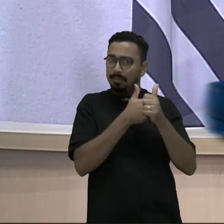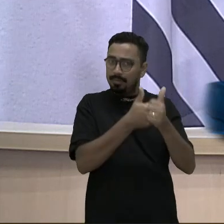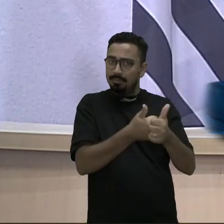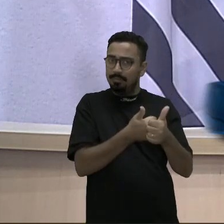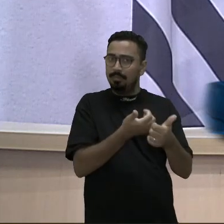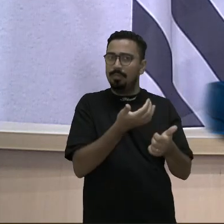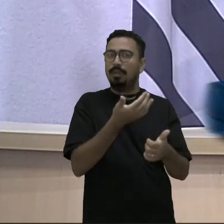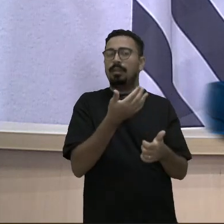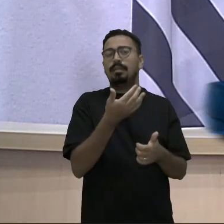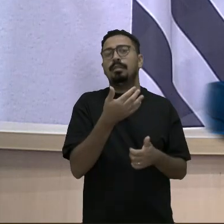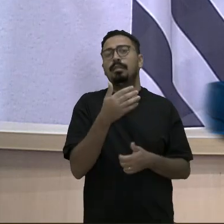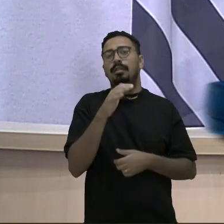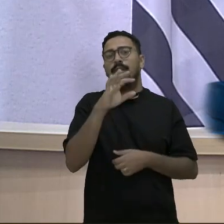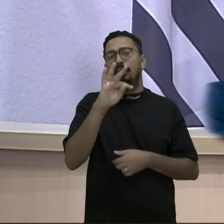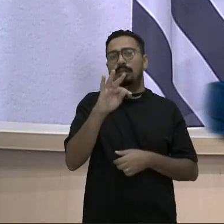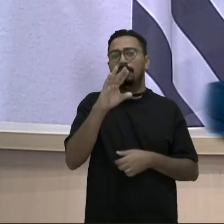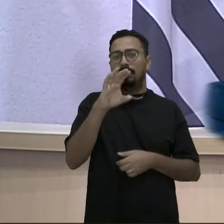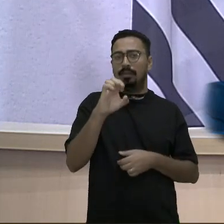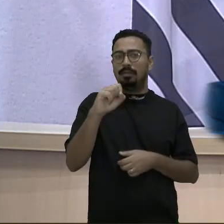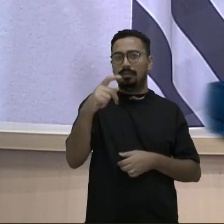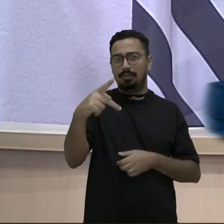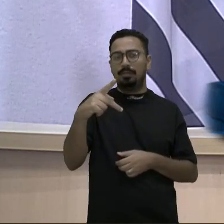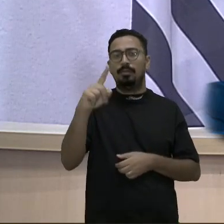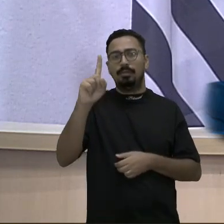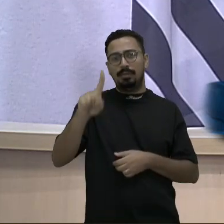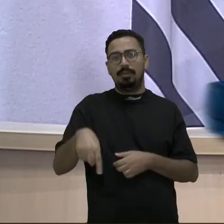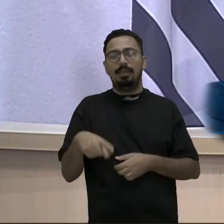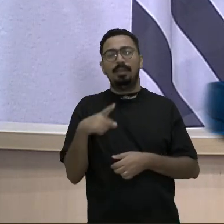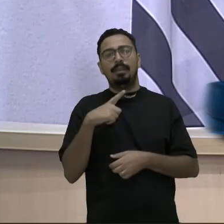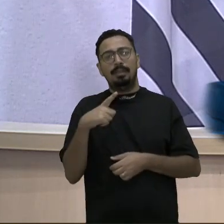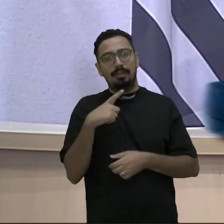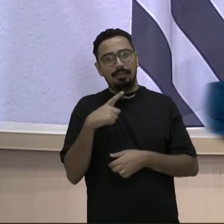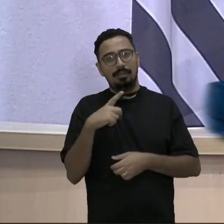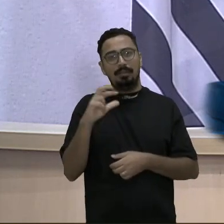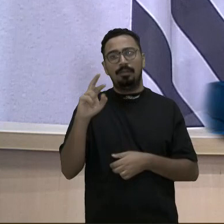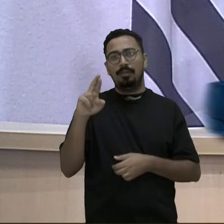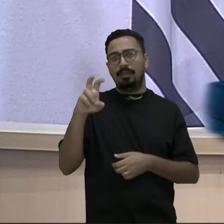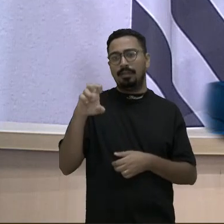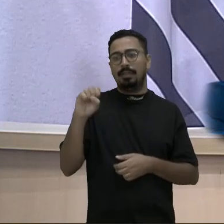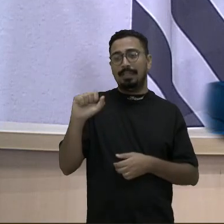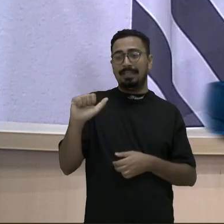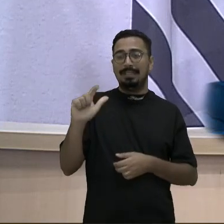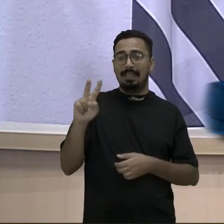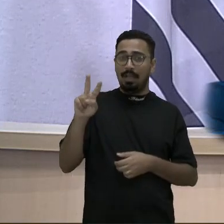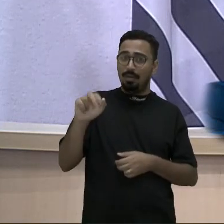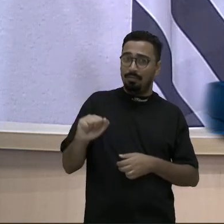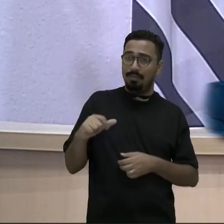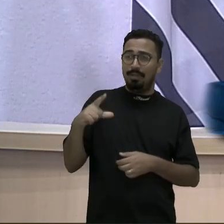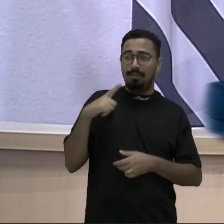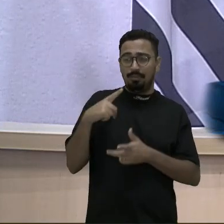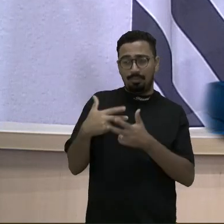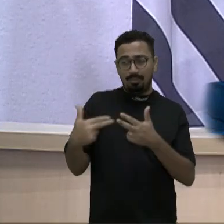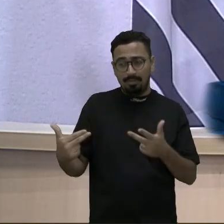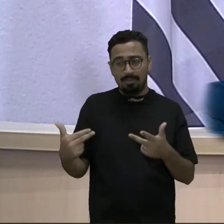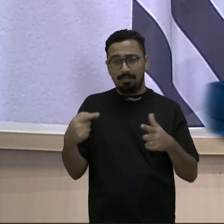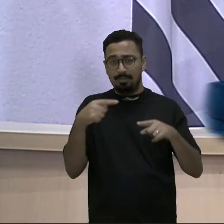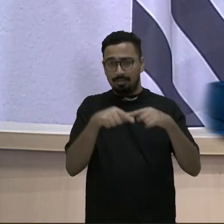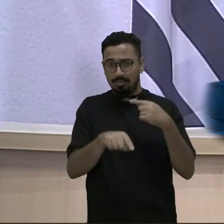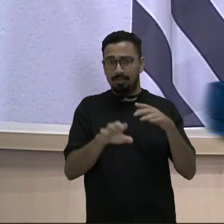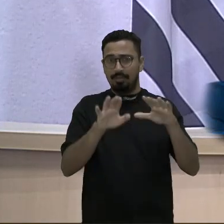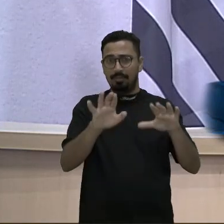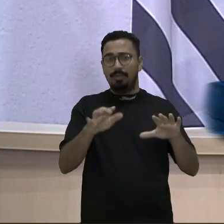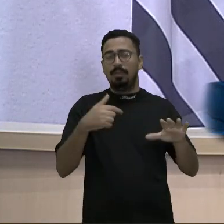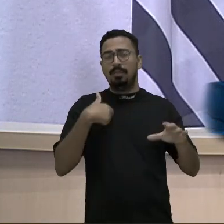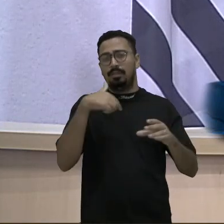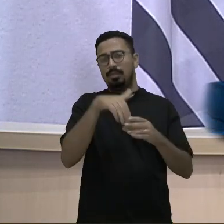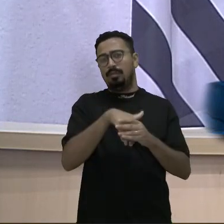do Tribunal de Contas, lembrando que foi um parecer com ressalva favorável, mas voto contrário, considerando